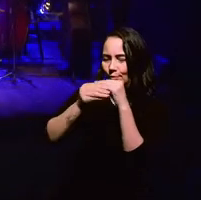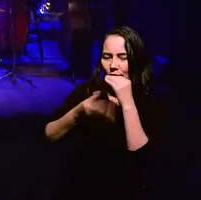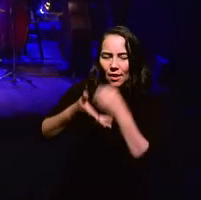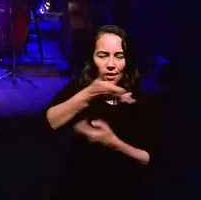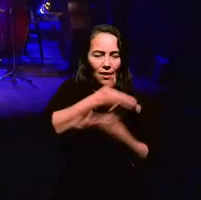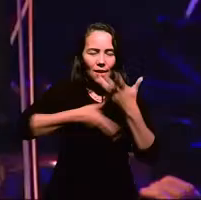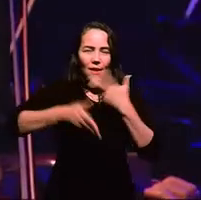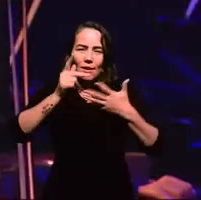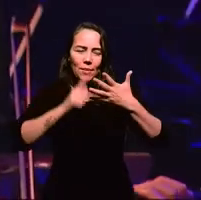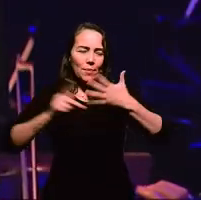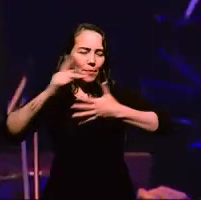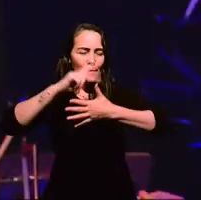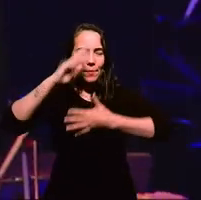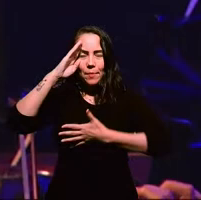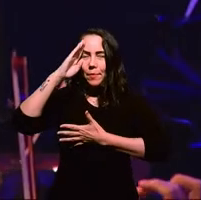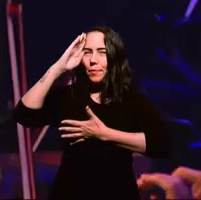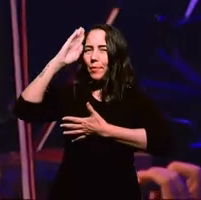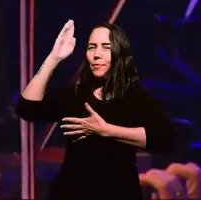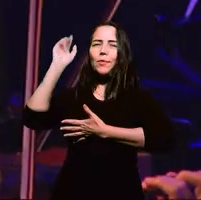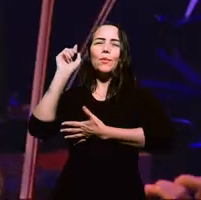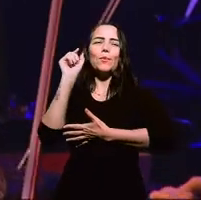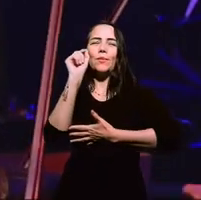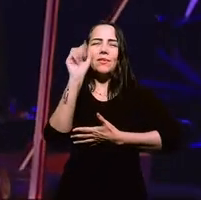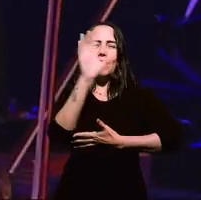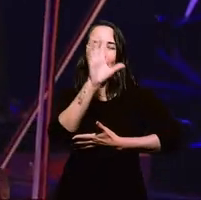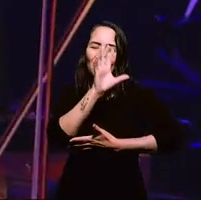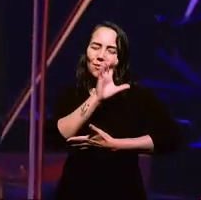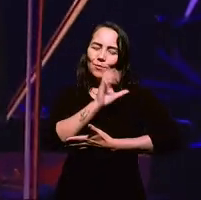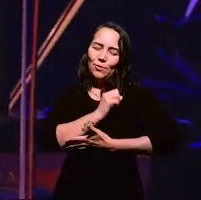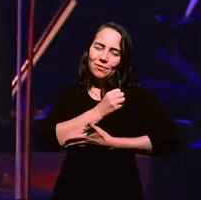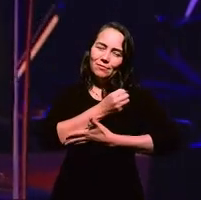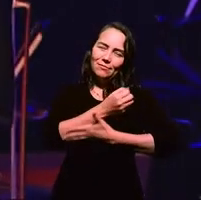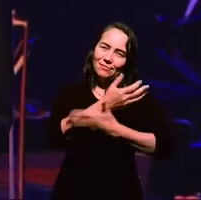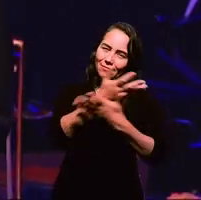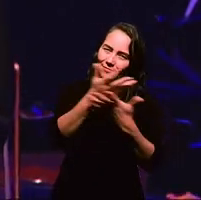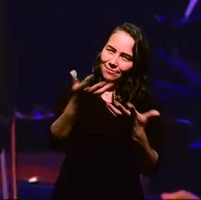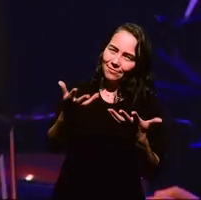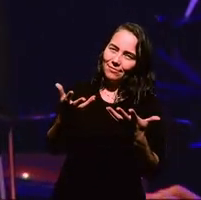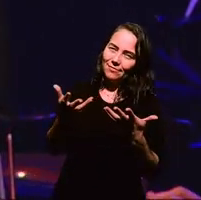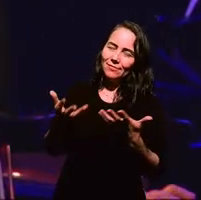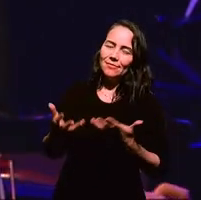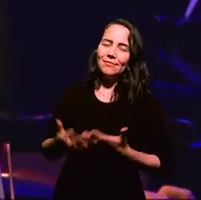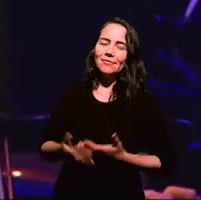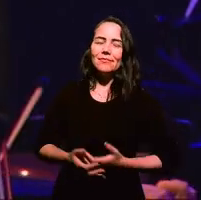ao principal componente, o amor ao próximo, a arma secreta.